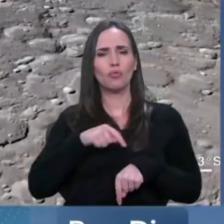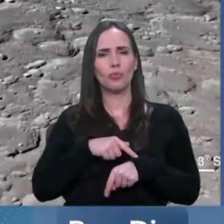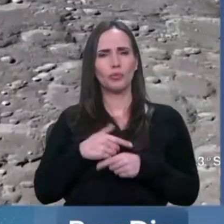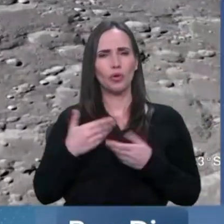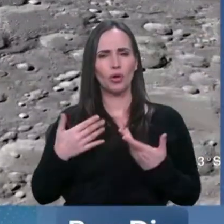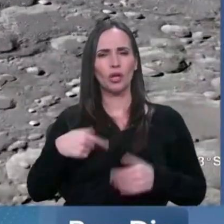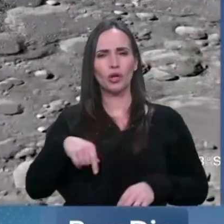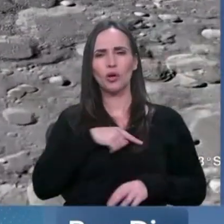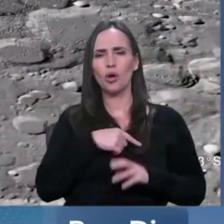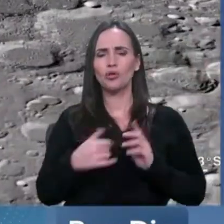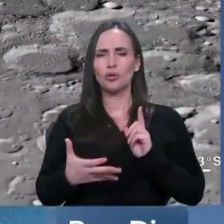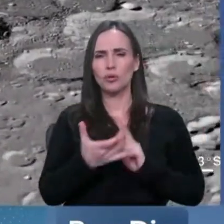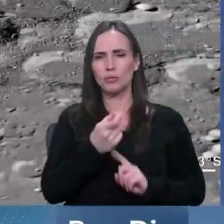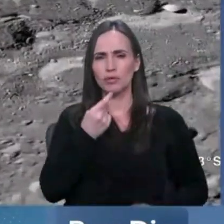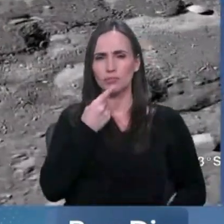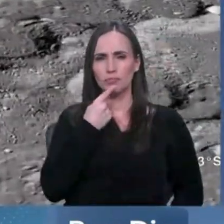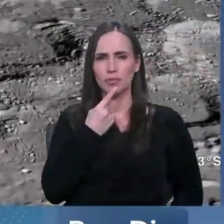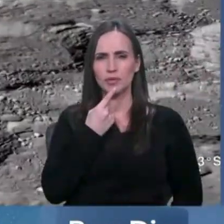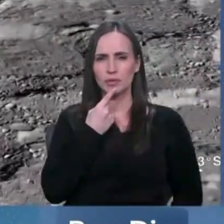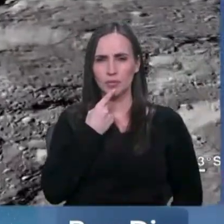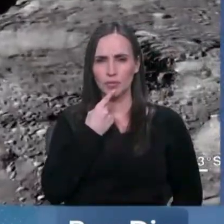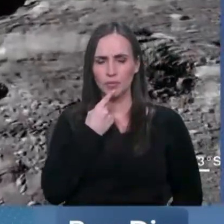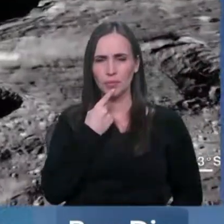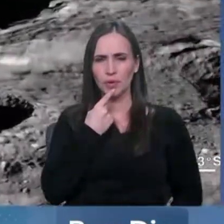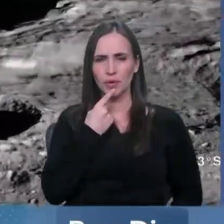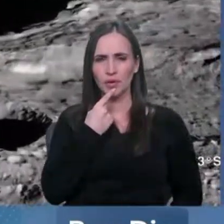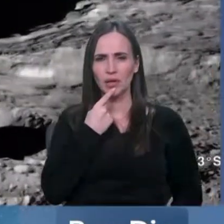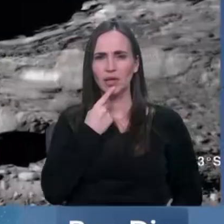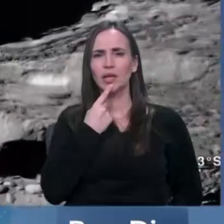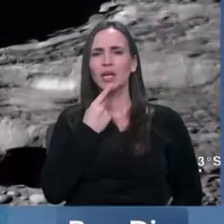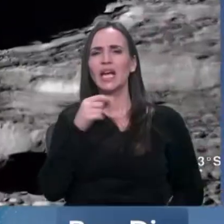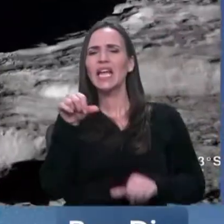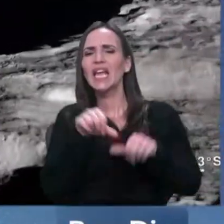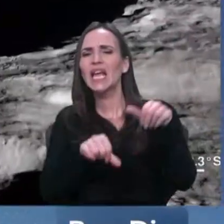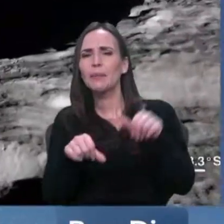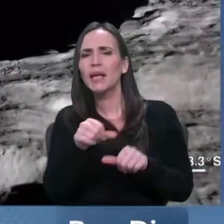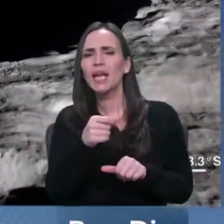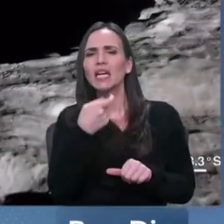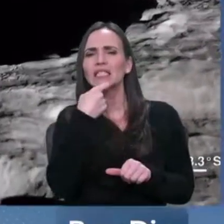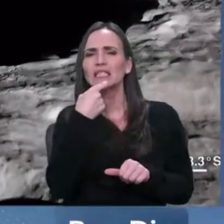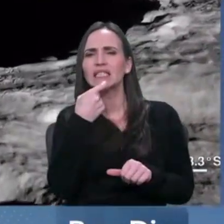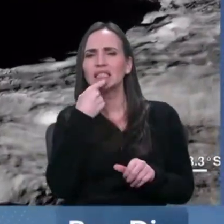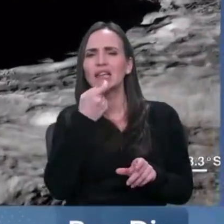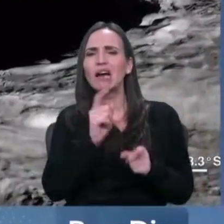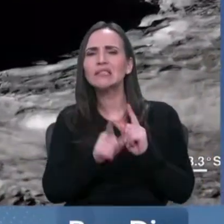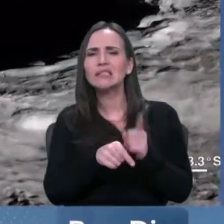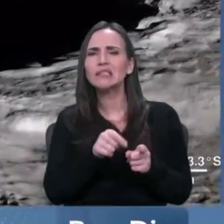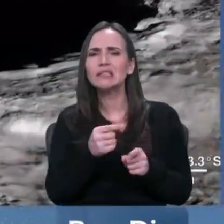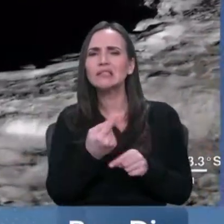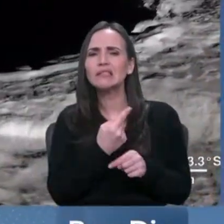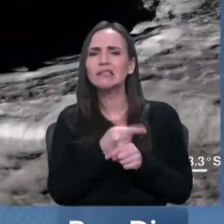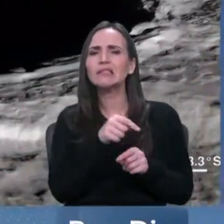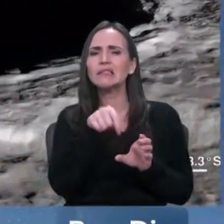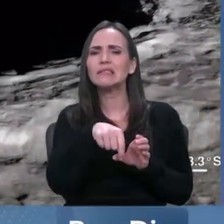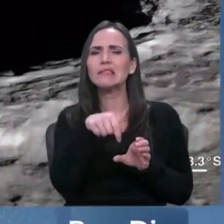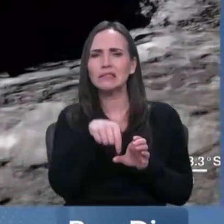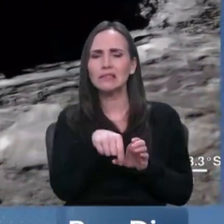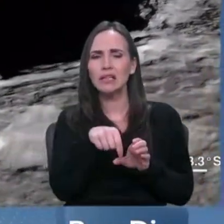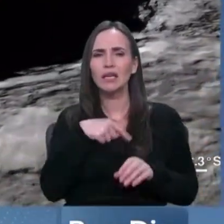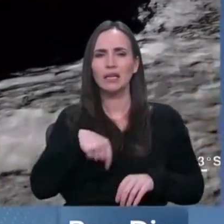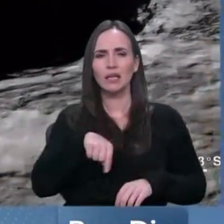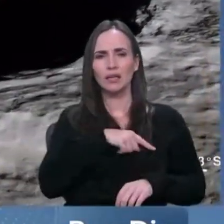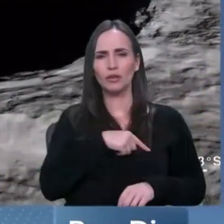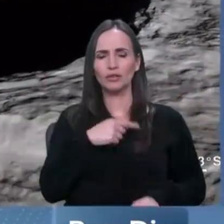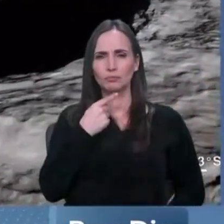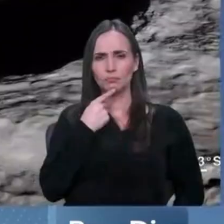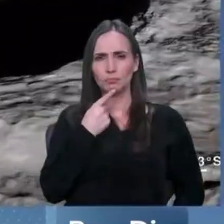conseguimos perceber qual é a constituição geoquímica daquelas rochas, daquela zona. E nós percebemos que as rochas